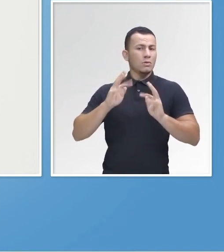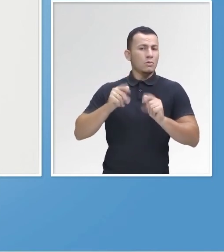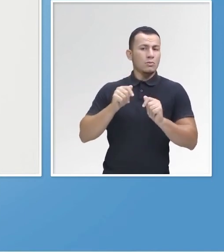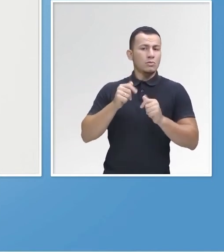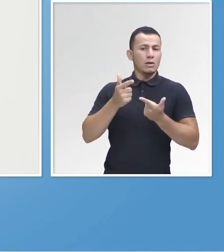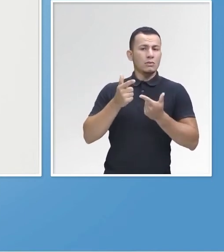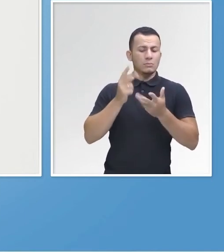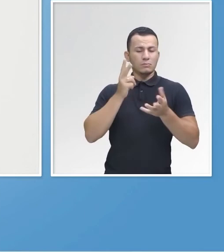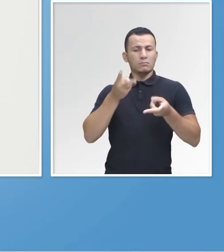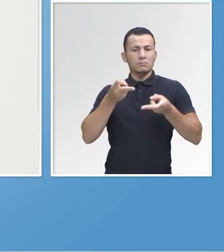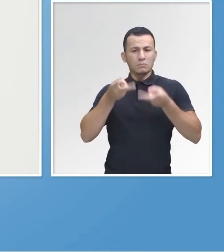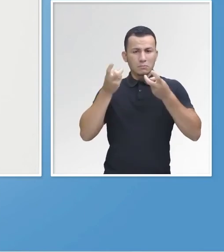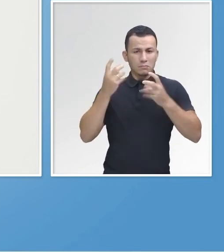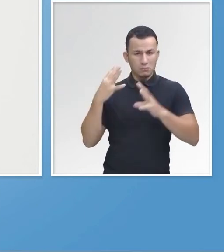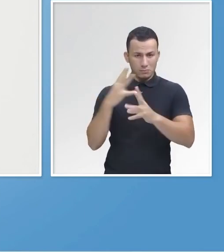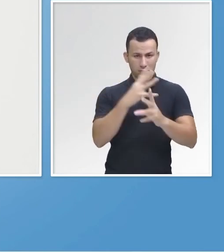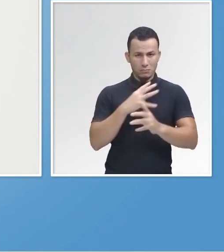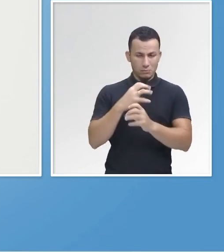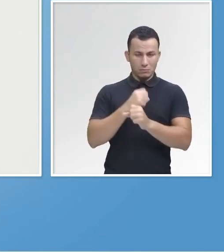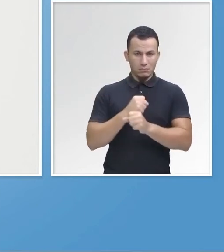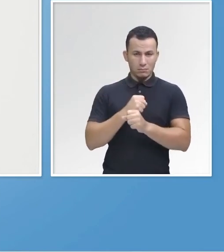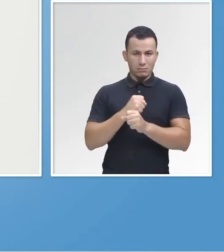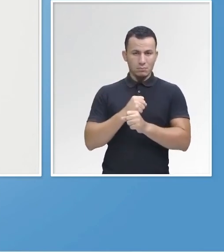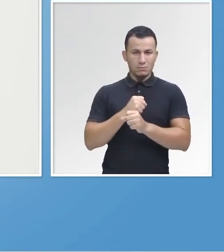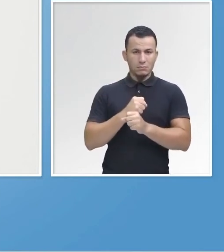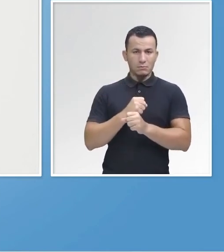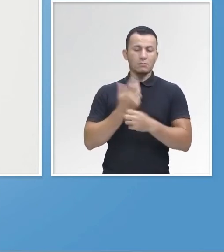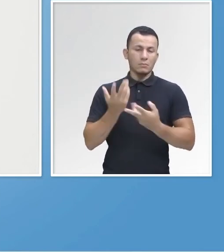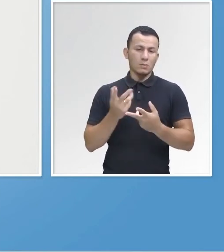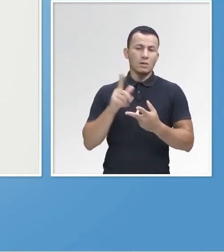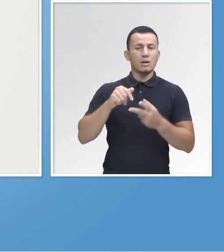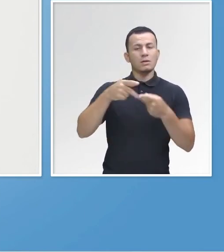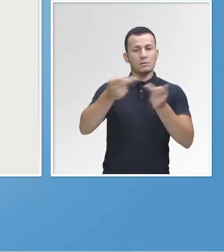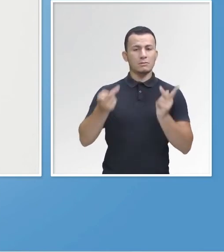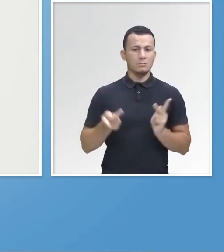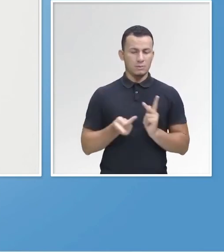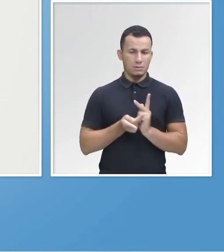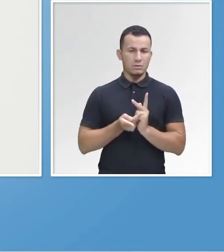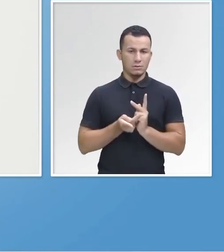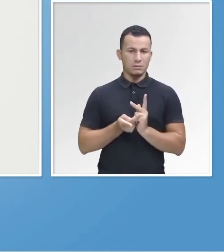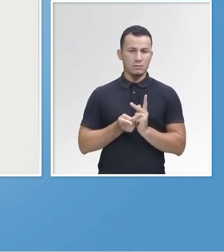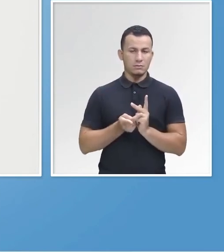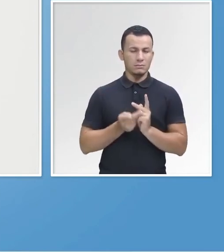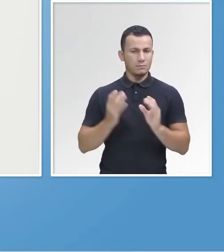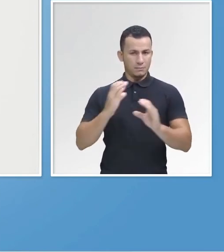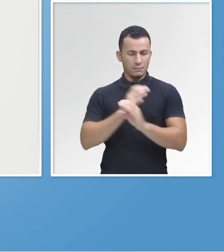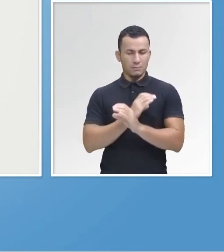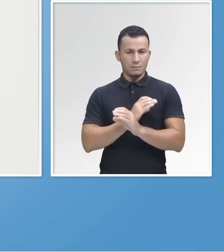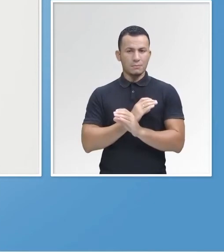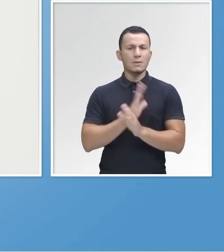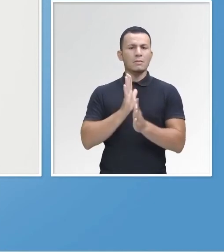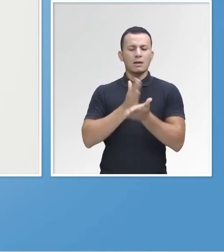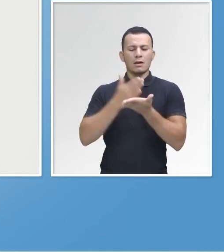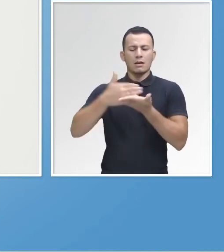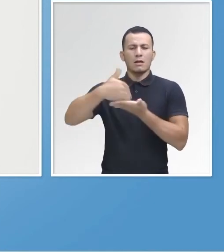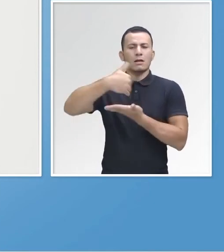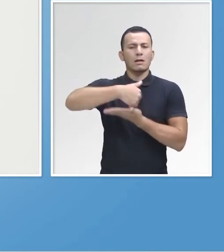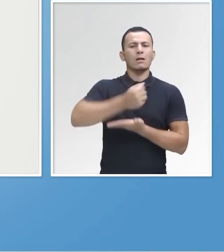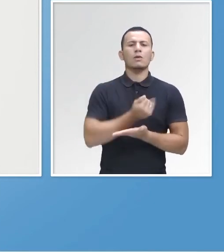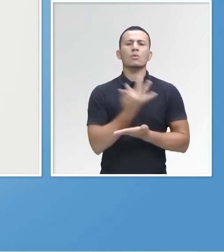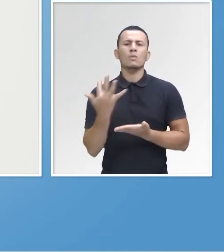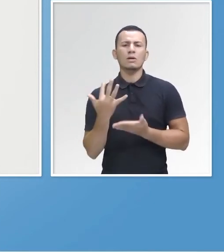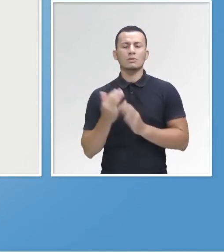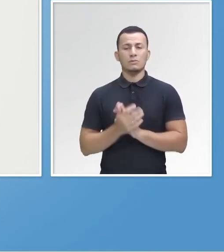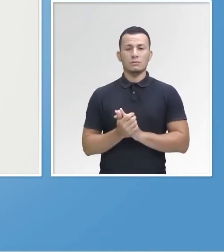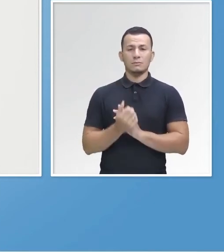você está trabalhando no momento e quem é o meu todo agora o meu todo é a pizza quantos pedaços tem uma pizza um